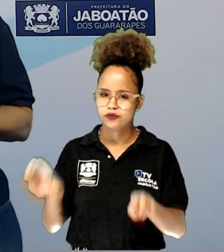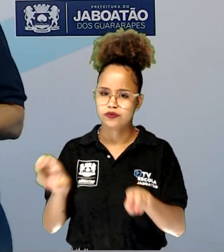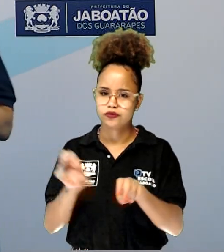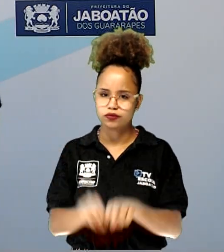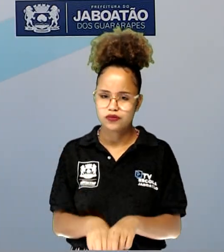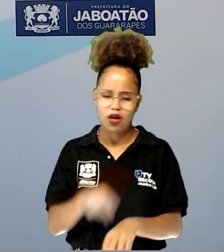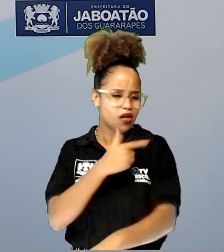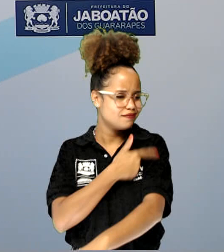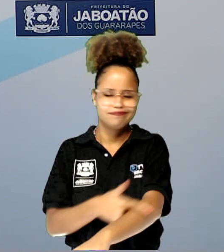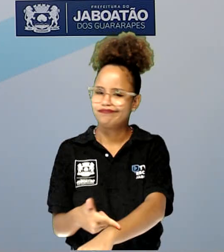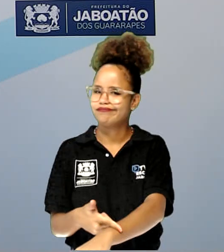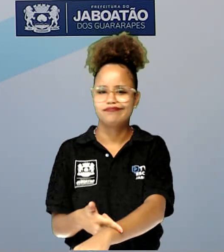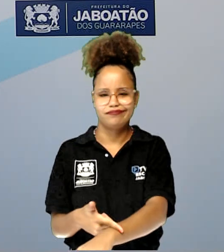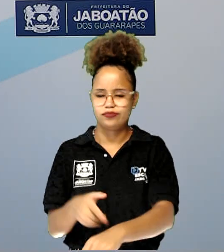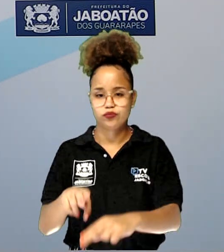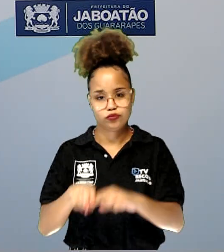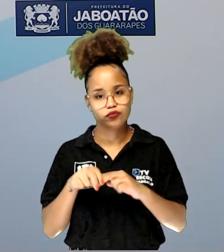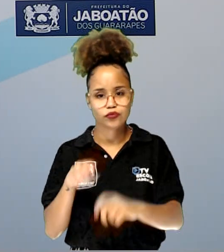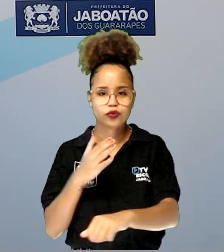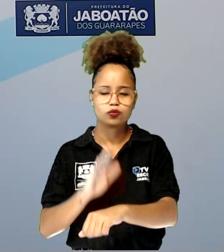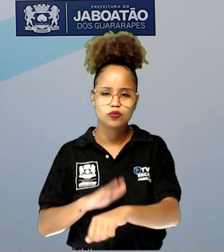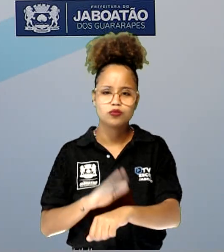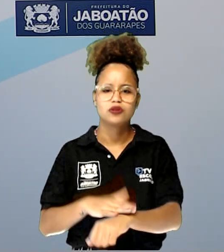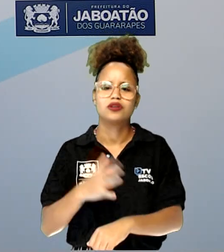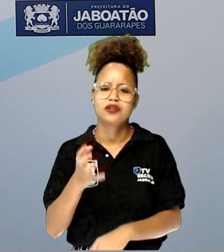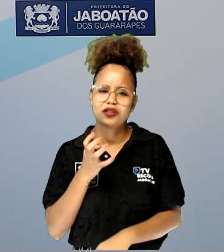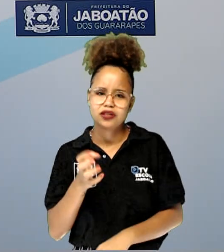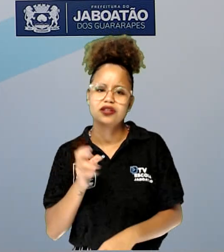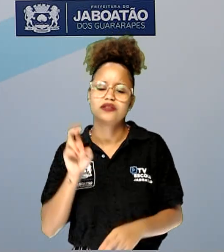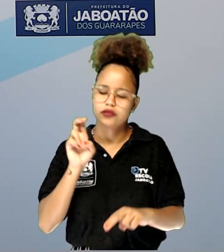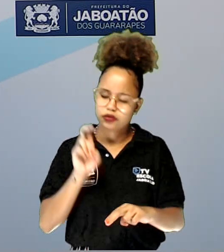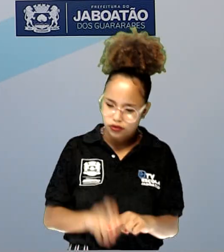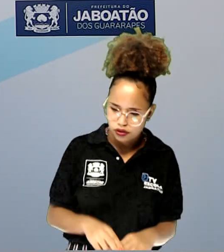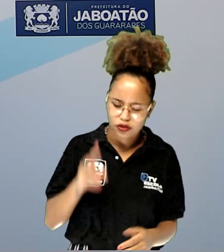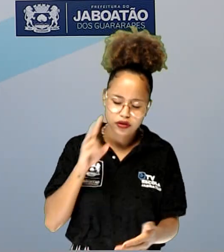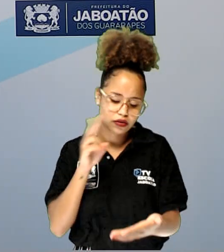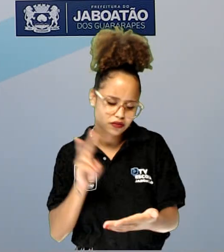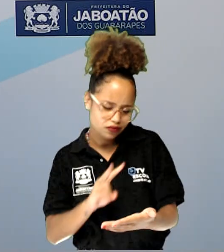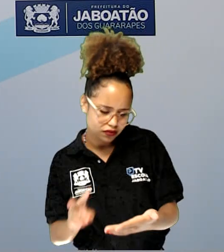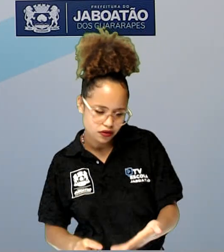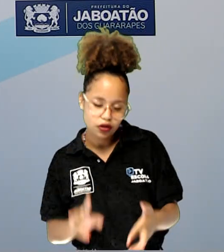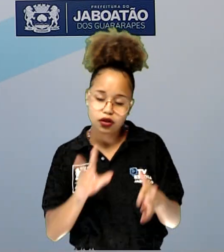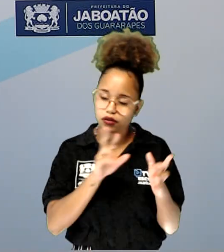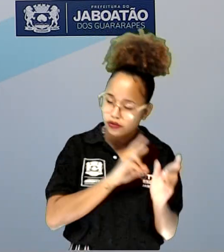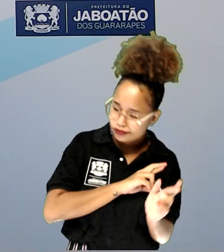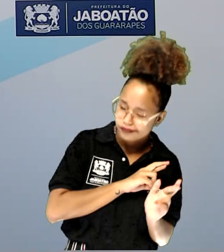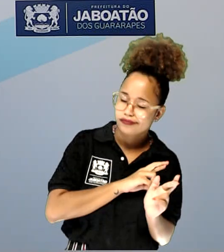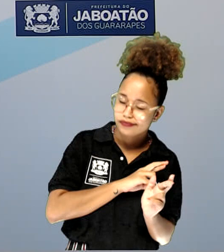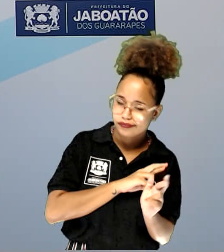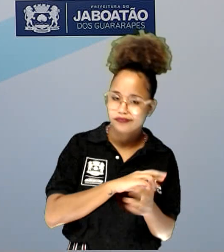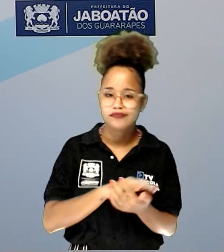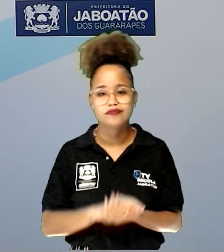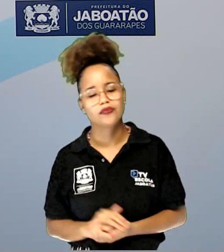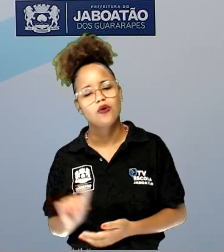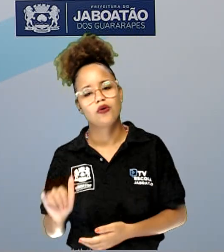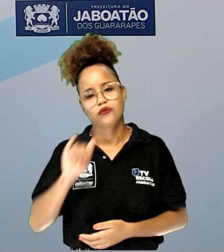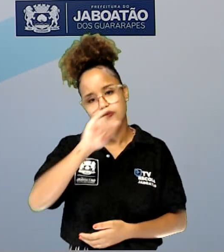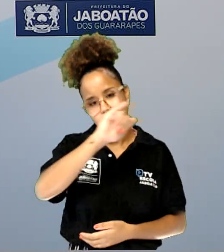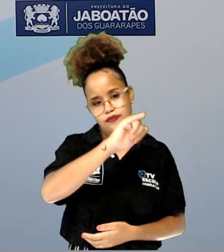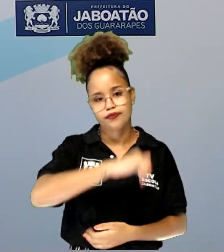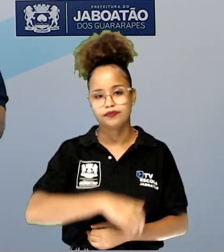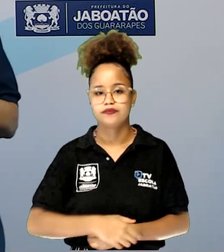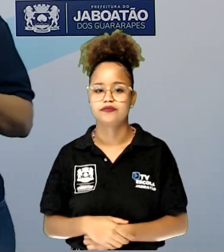inconveniente com a situação. Ele queria se acomodar, ler um livro, dar aquela cochilada e durante o trajeto da